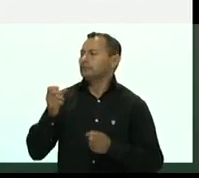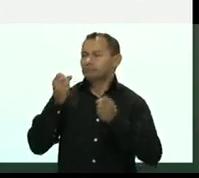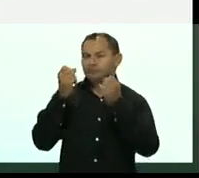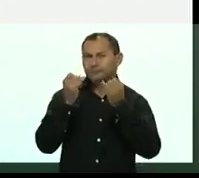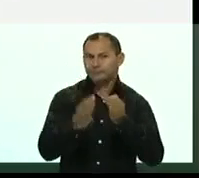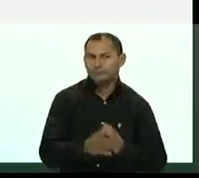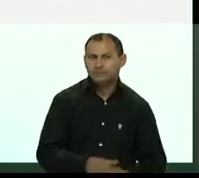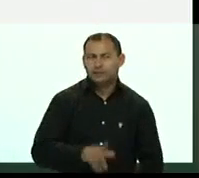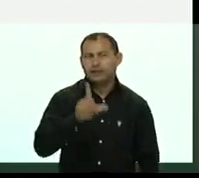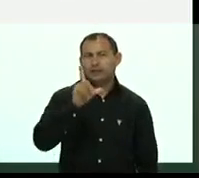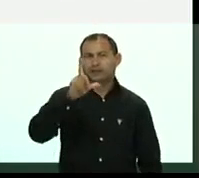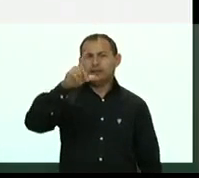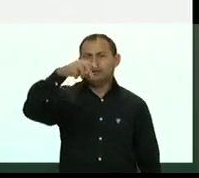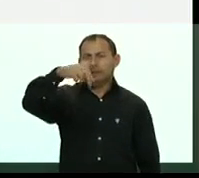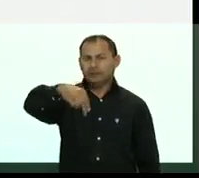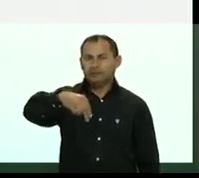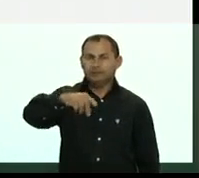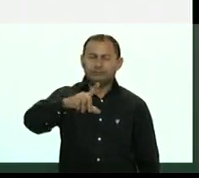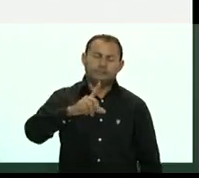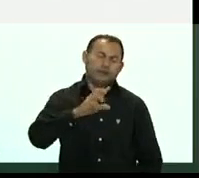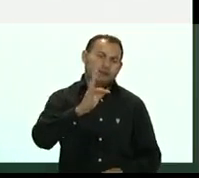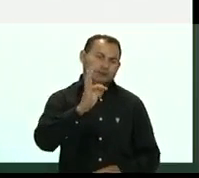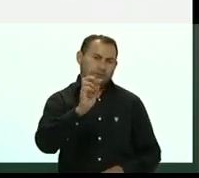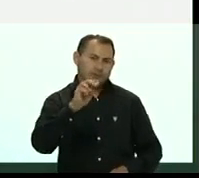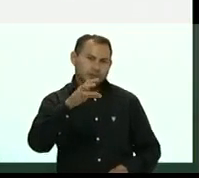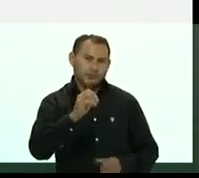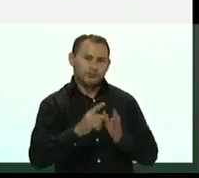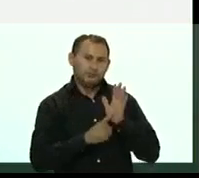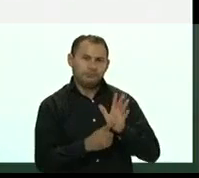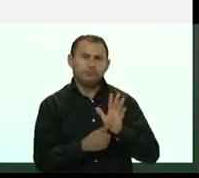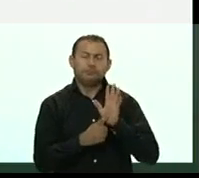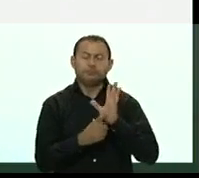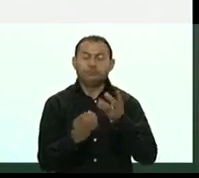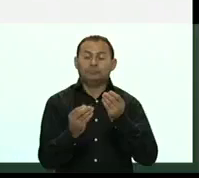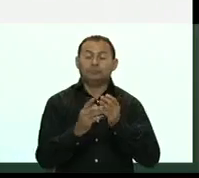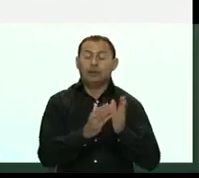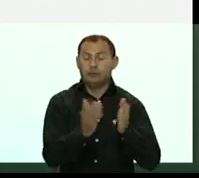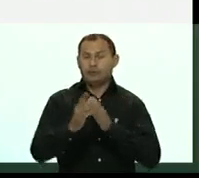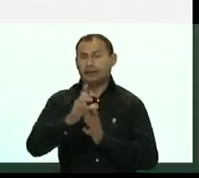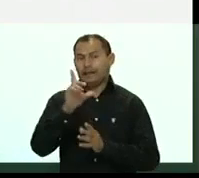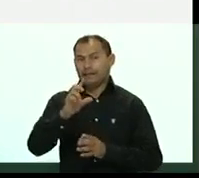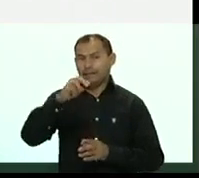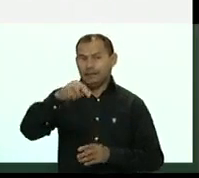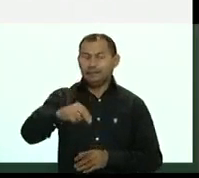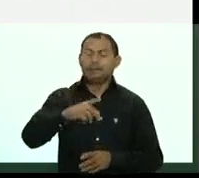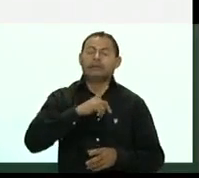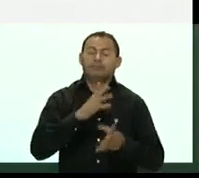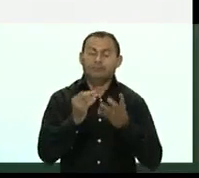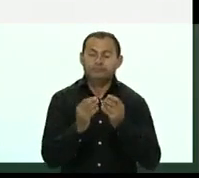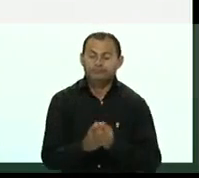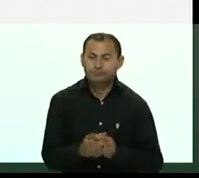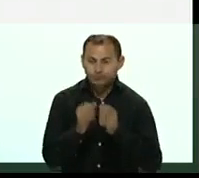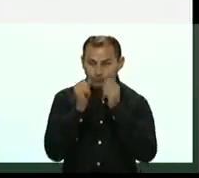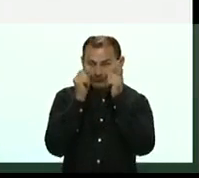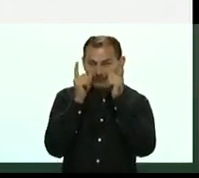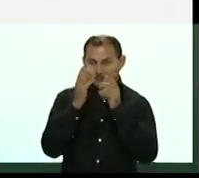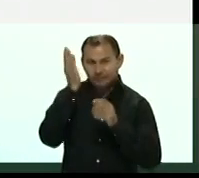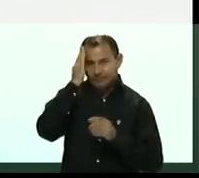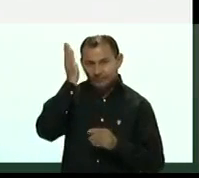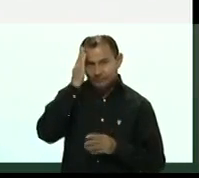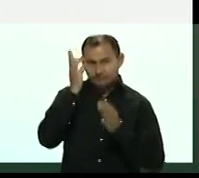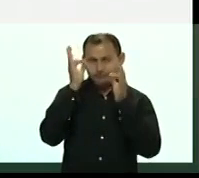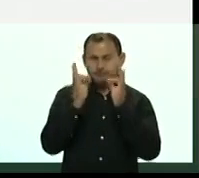trabalhando com ln, que é uma função que vai aparecer muito daqui para frente, então a gente também tem que estar aí